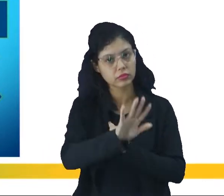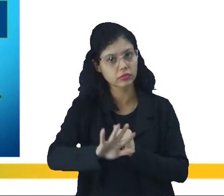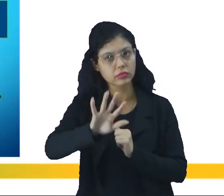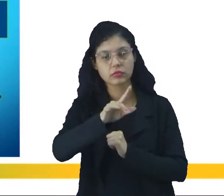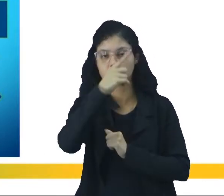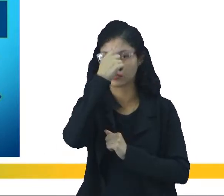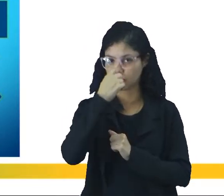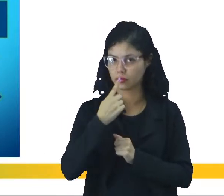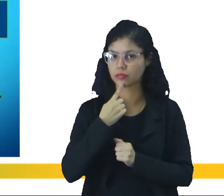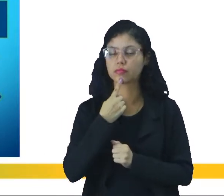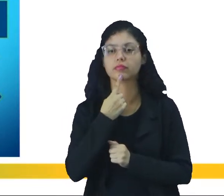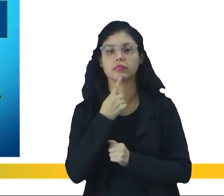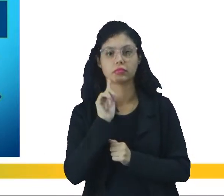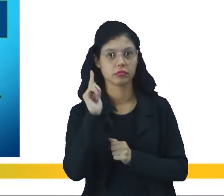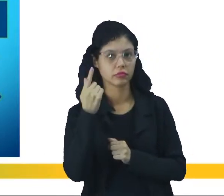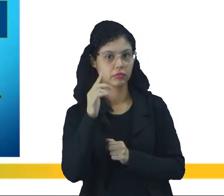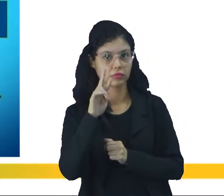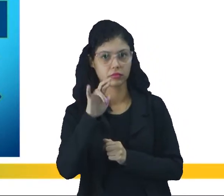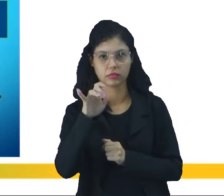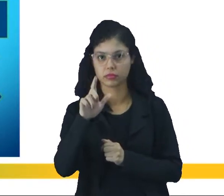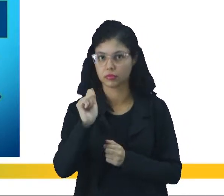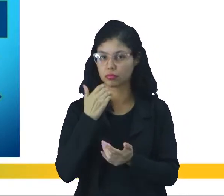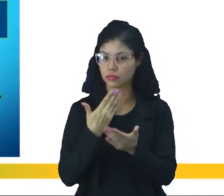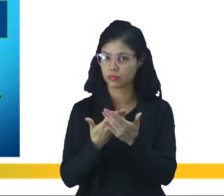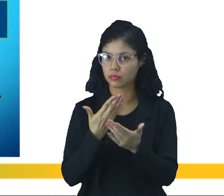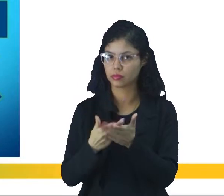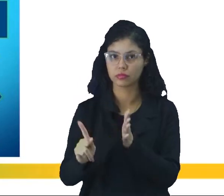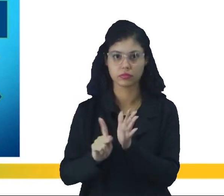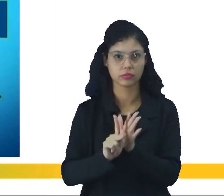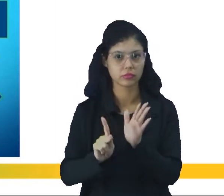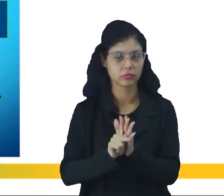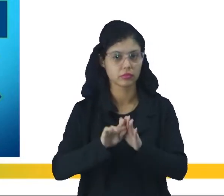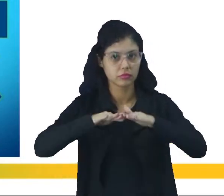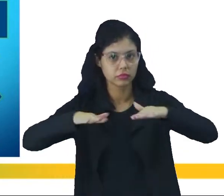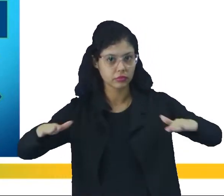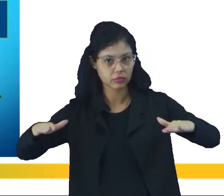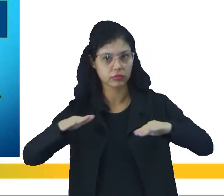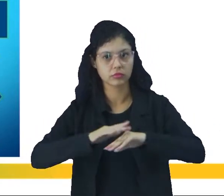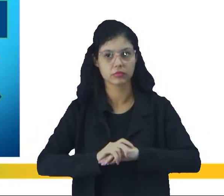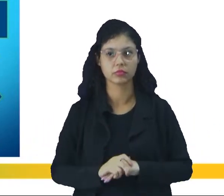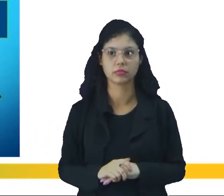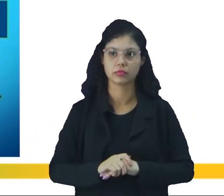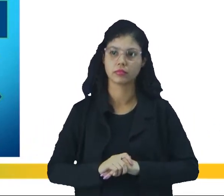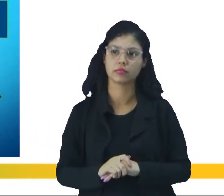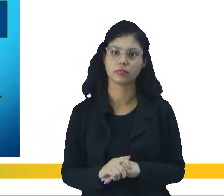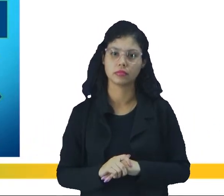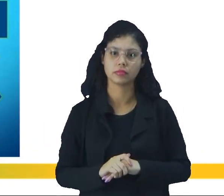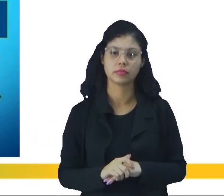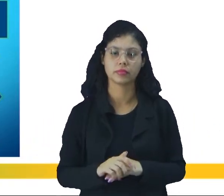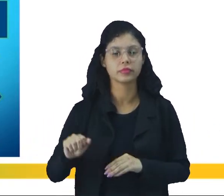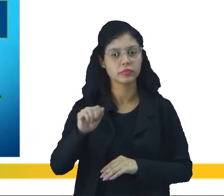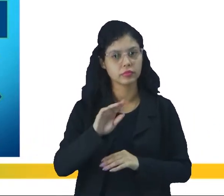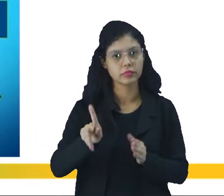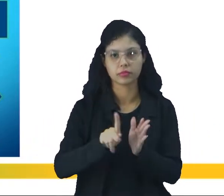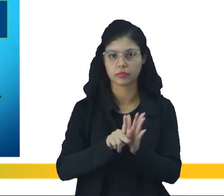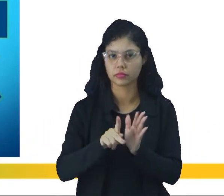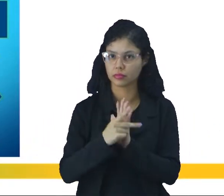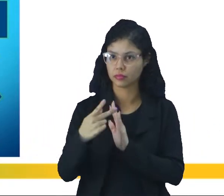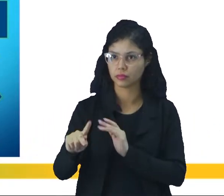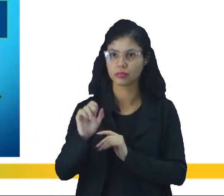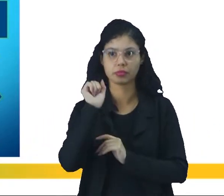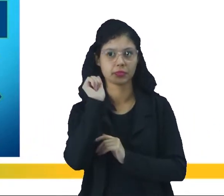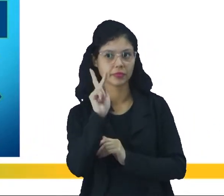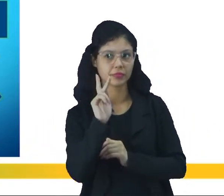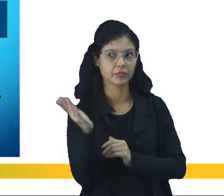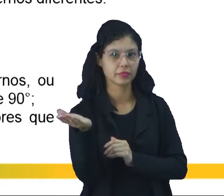são figuras geométricas estudadas pela geometria plana. Vamos falar então das áreas que elas ocupam,